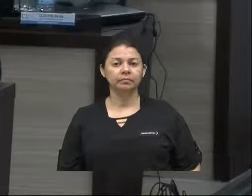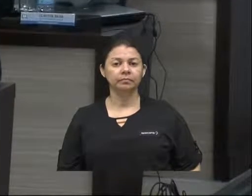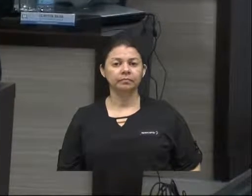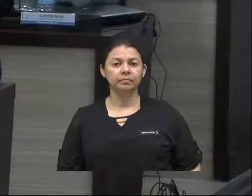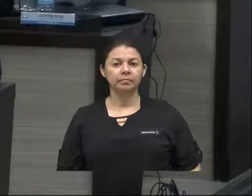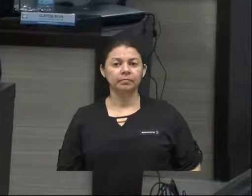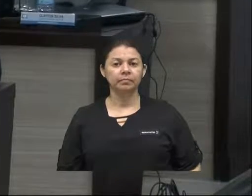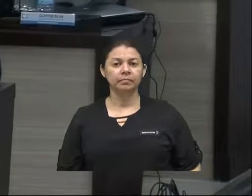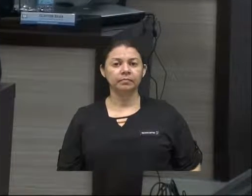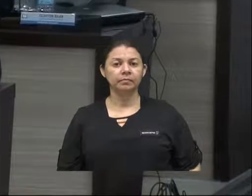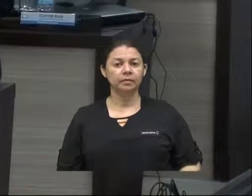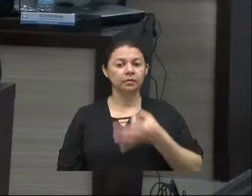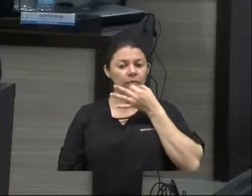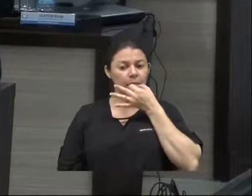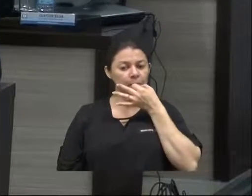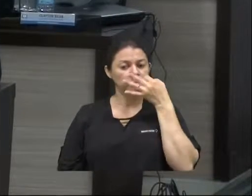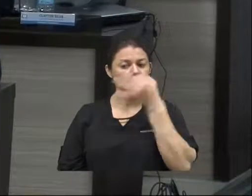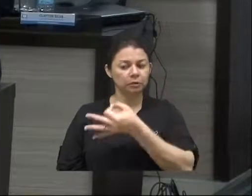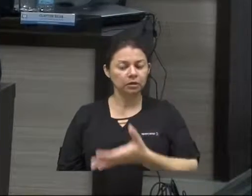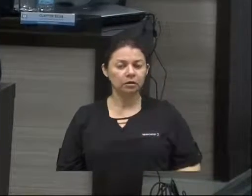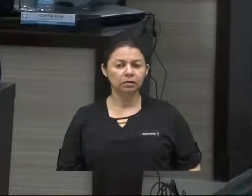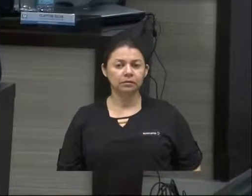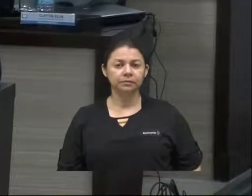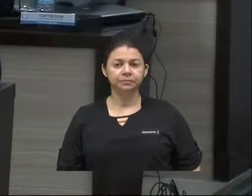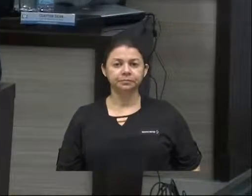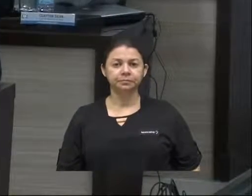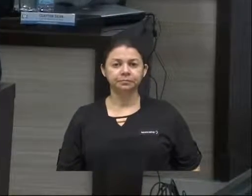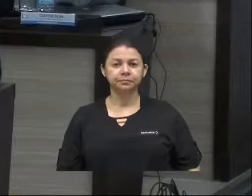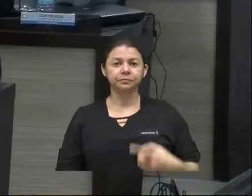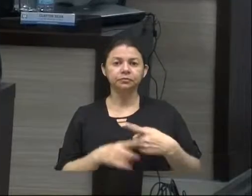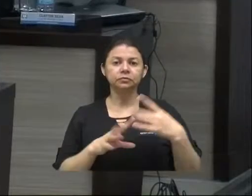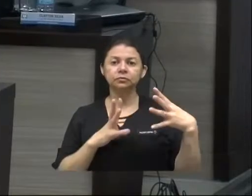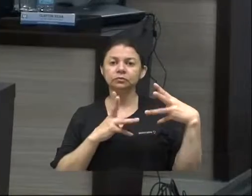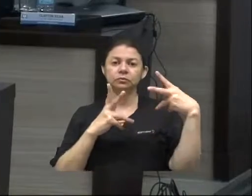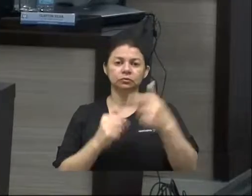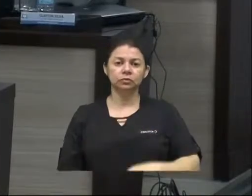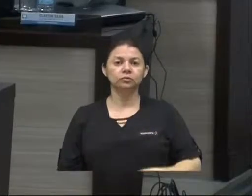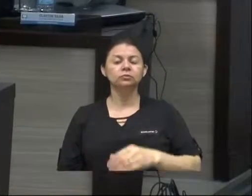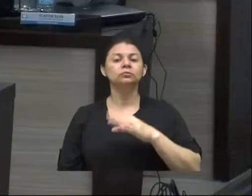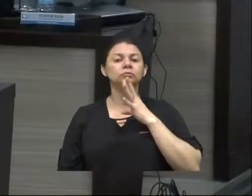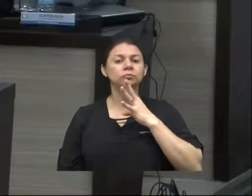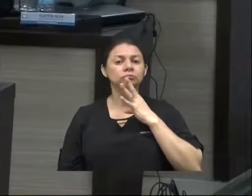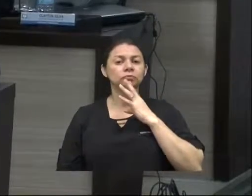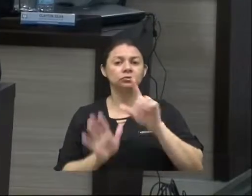não são desinstruídas, se houver essa palavra, deve pregar